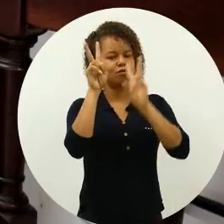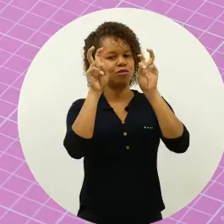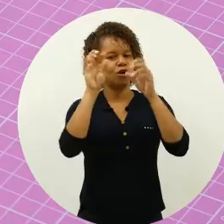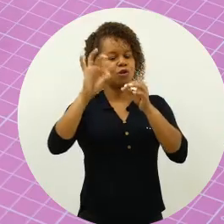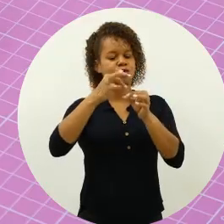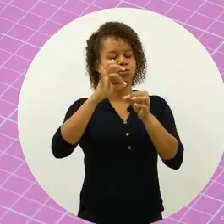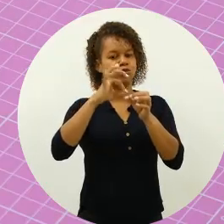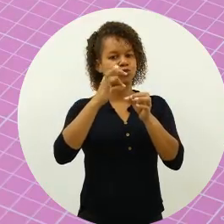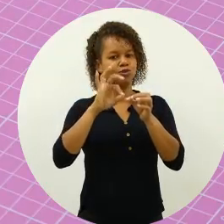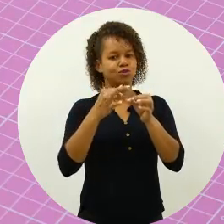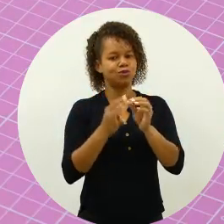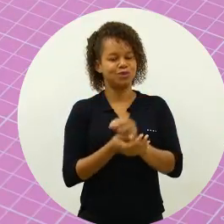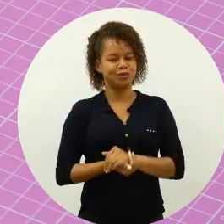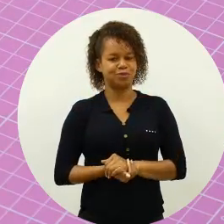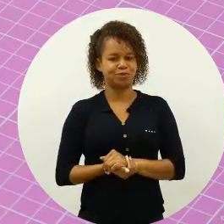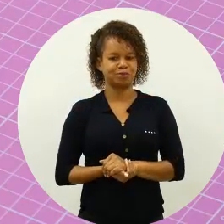costura.